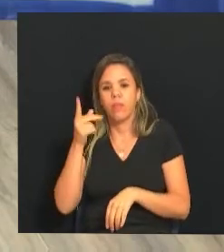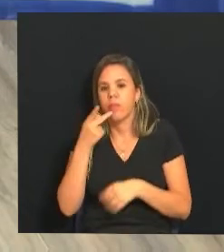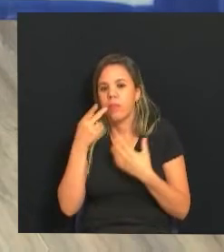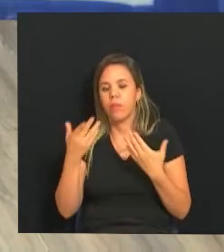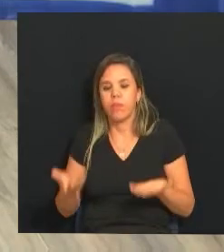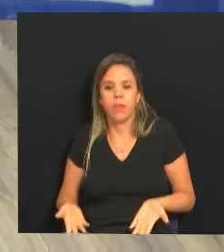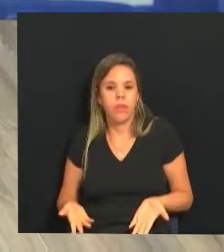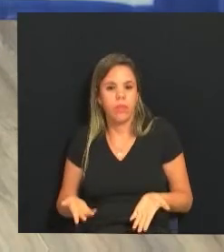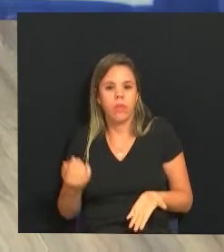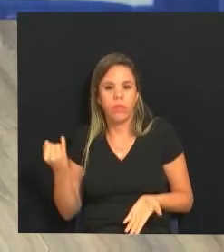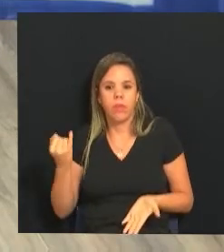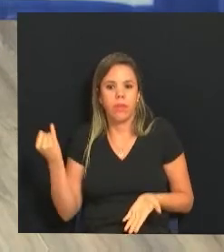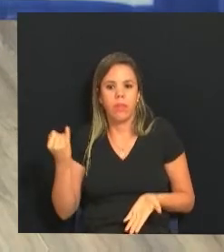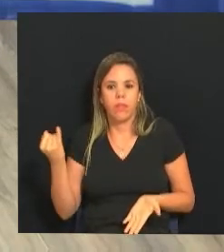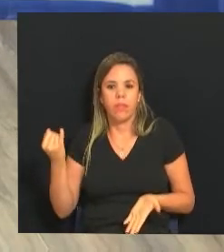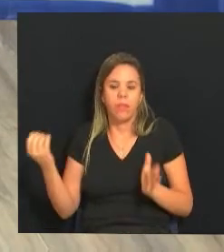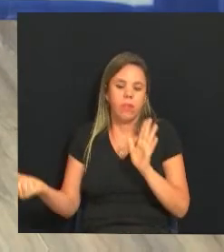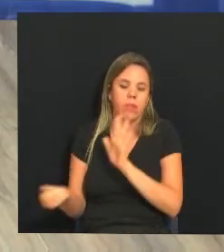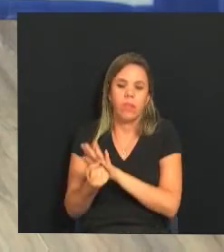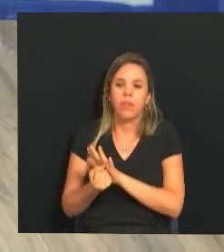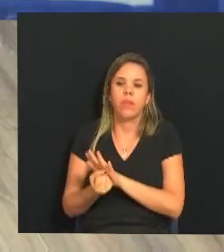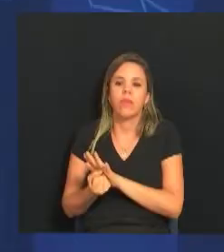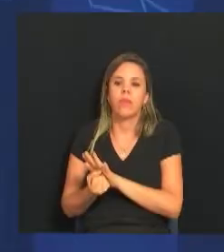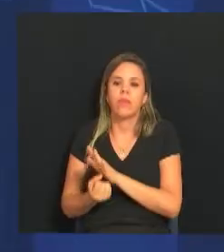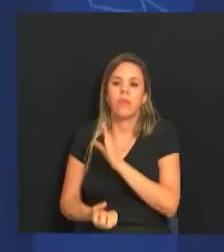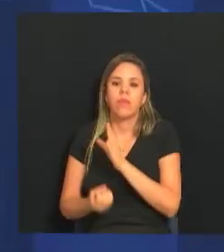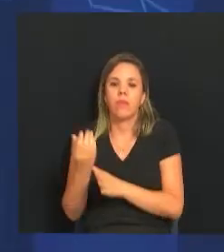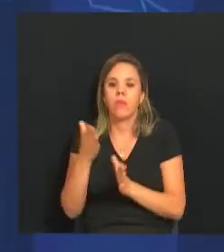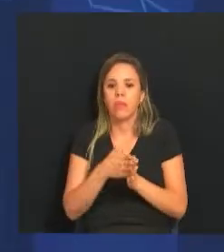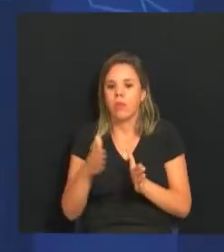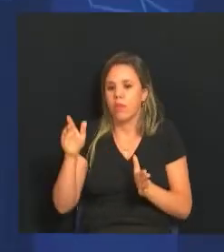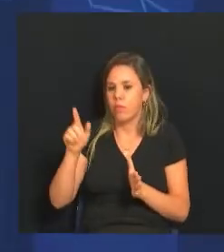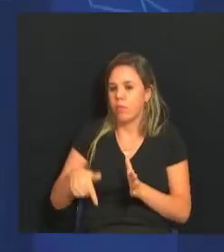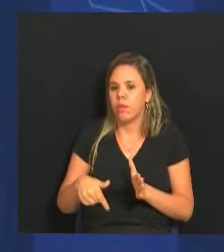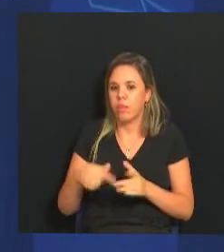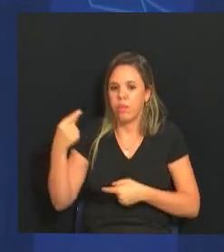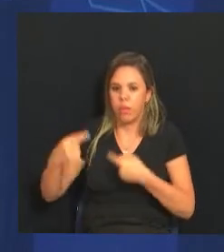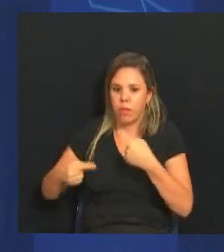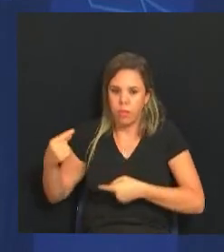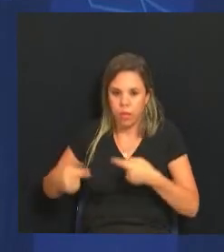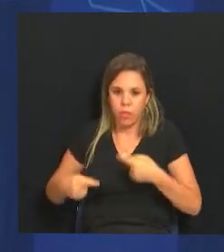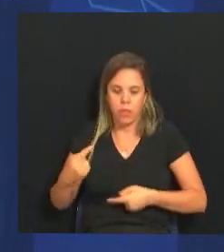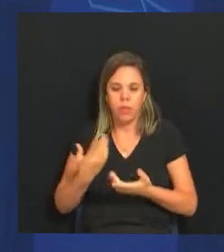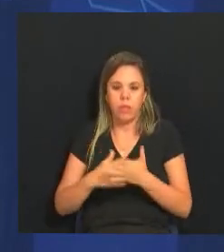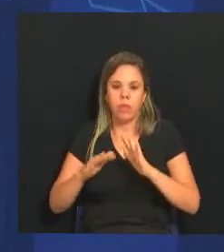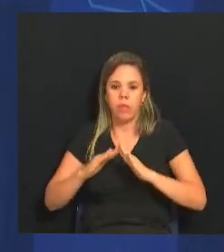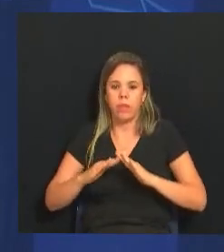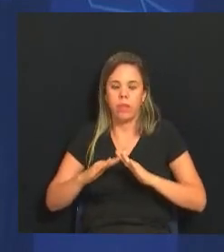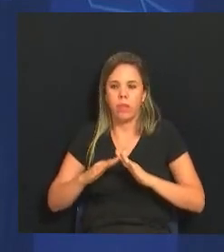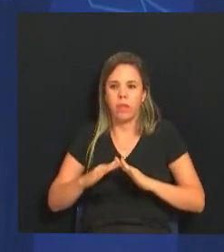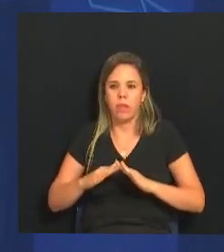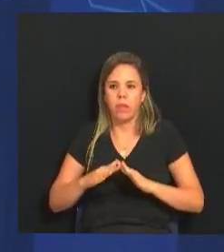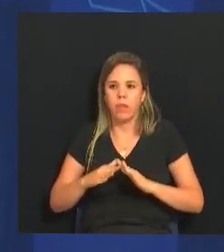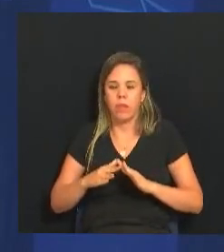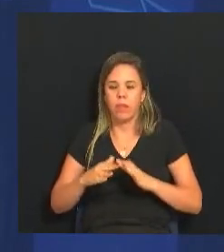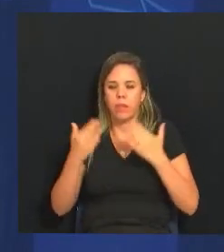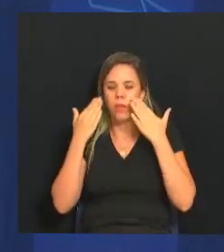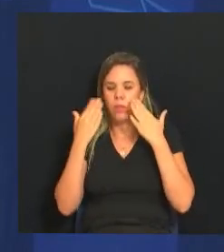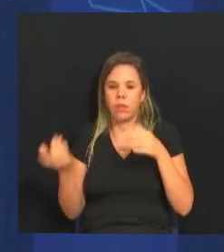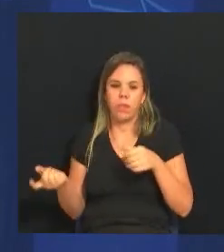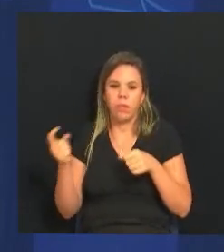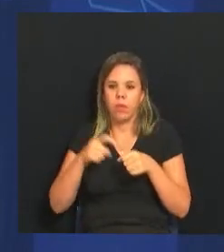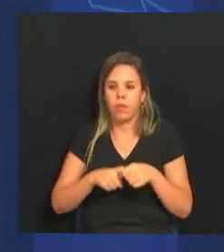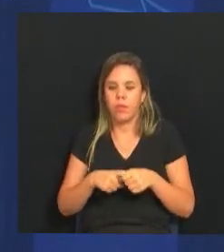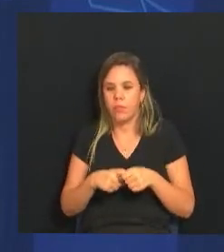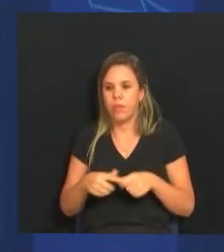aqui, mas é importante a gente registrar aqui para plantar essa semente de uma discussão entre escolas, né, que agora as escolas estão aí